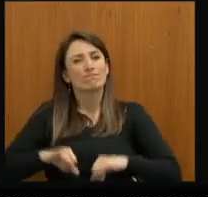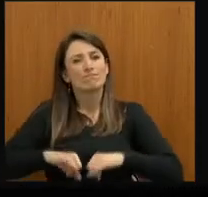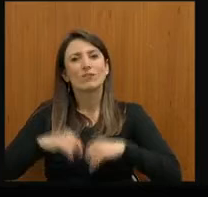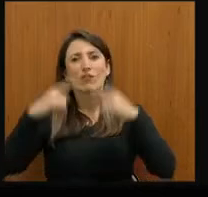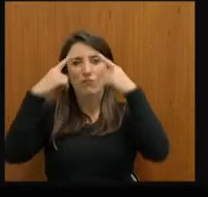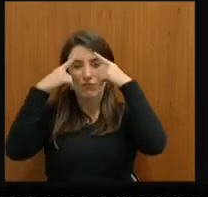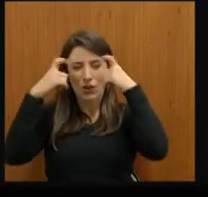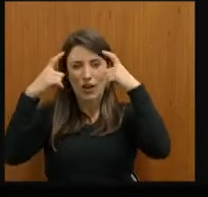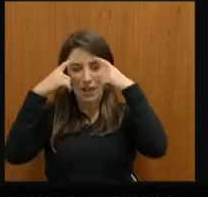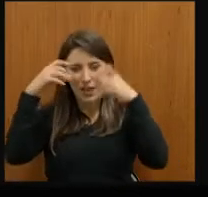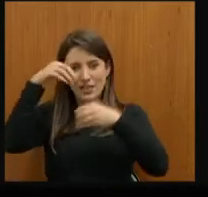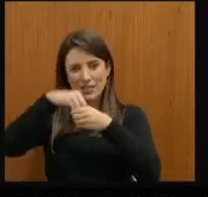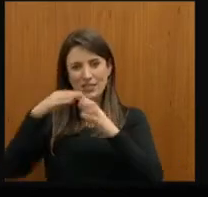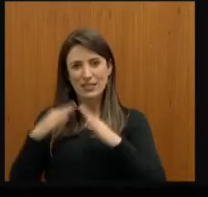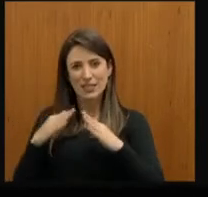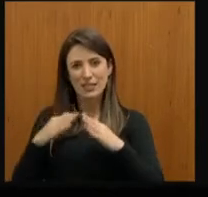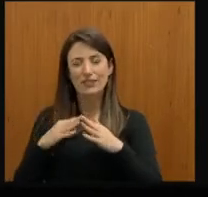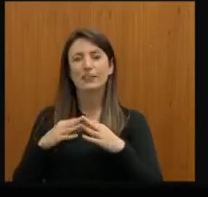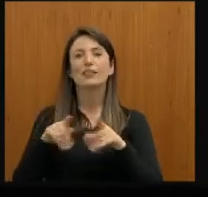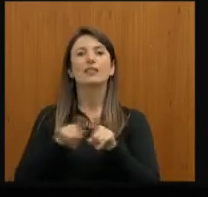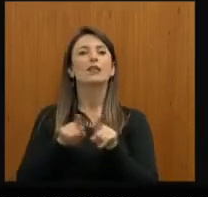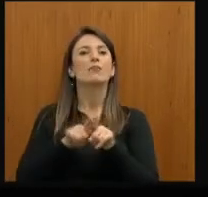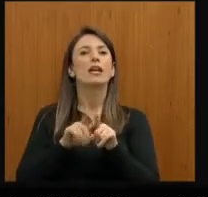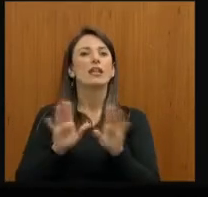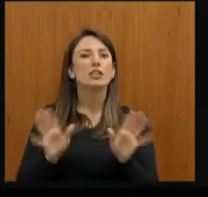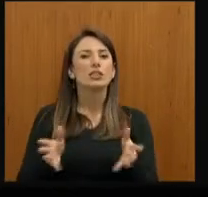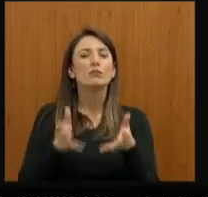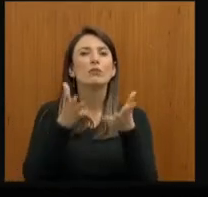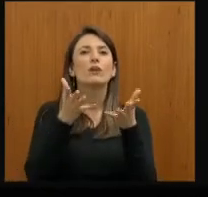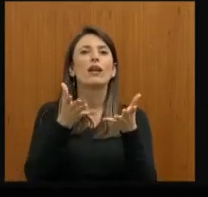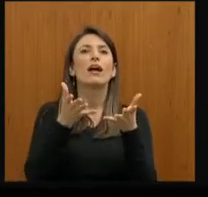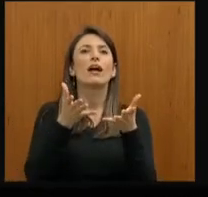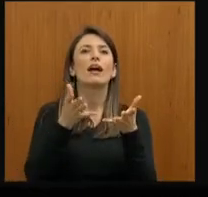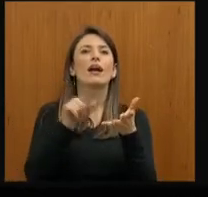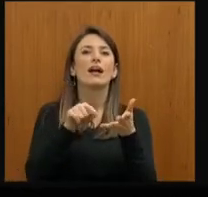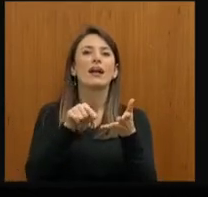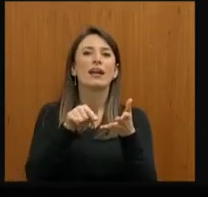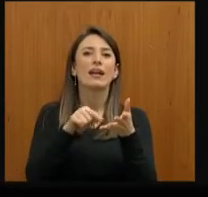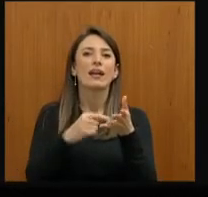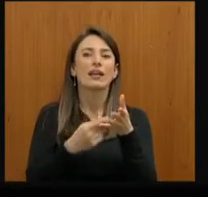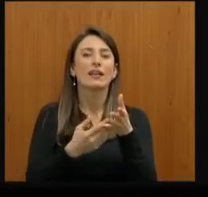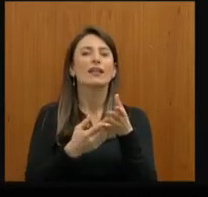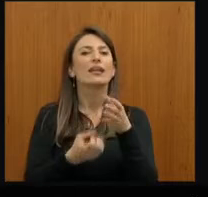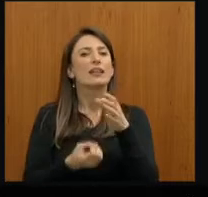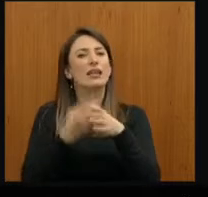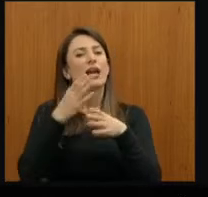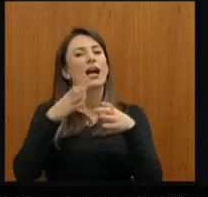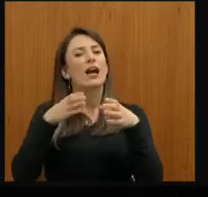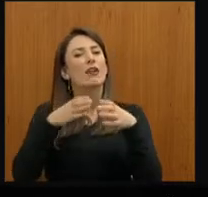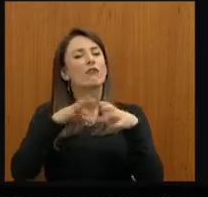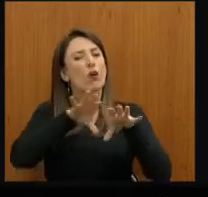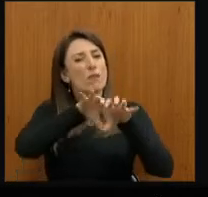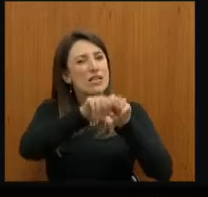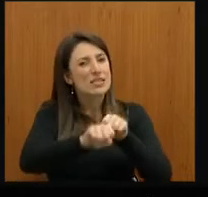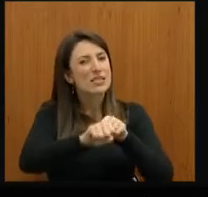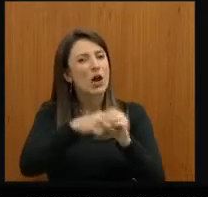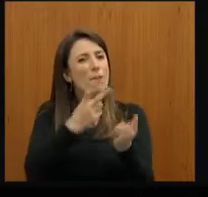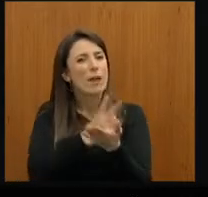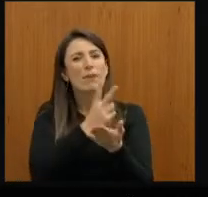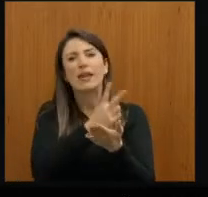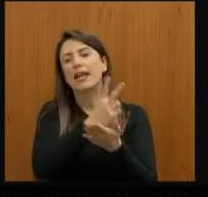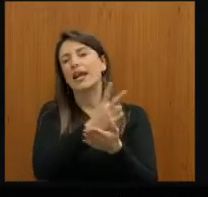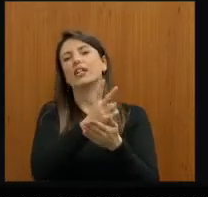mulaia em colaboração com a escola formação permanente defensores públicos todos da gente nenhuma